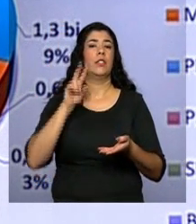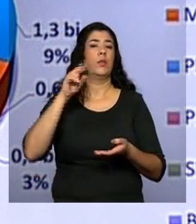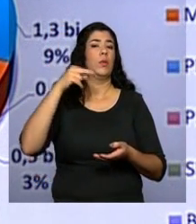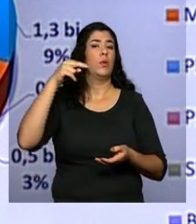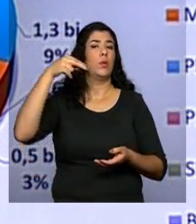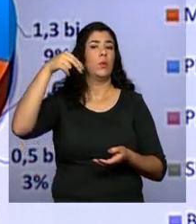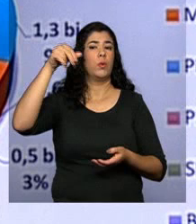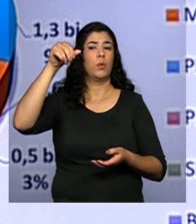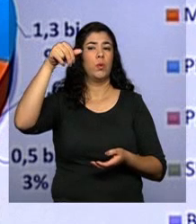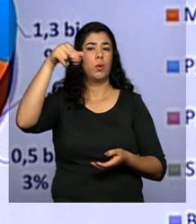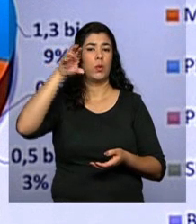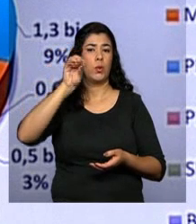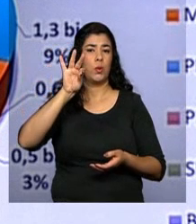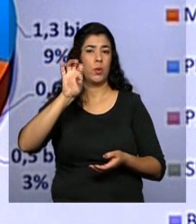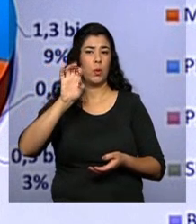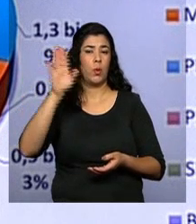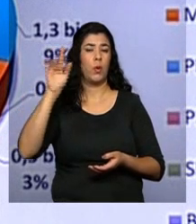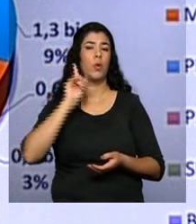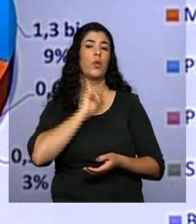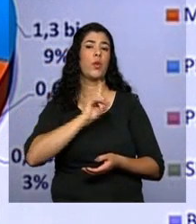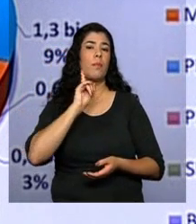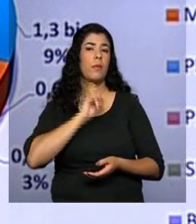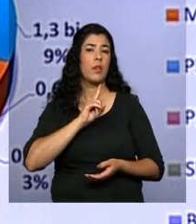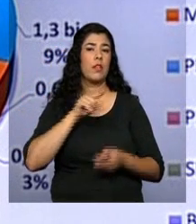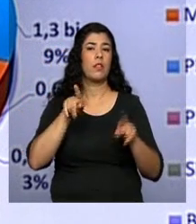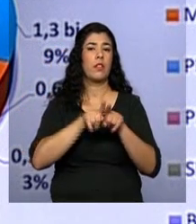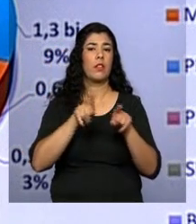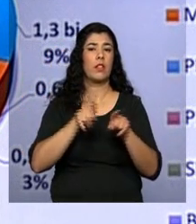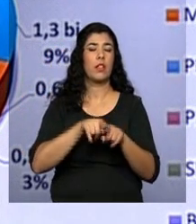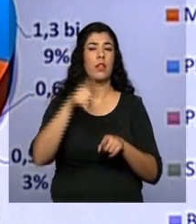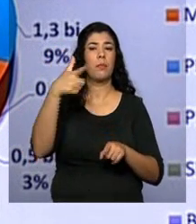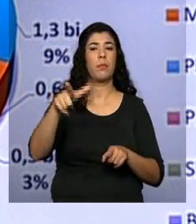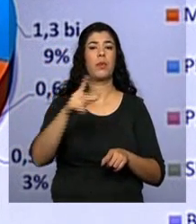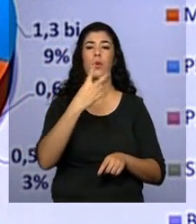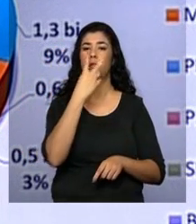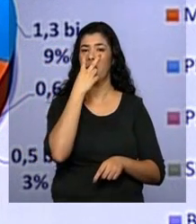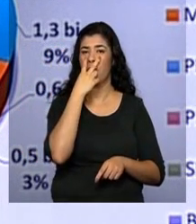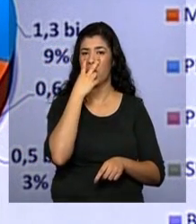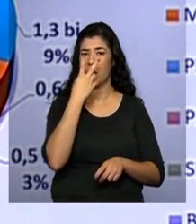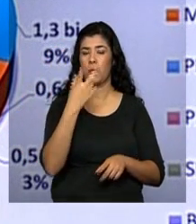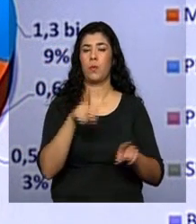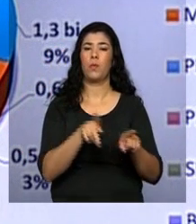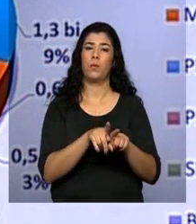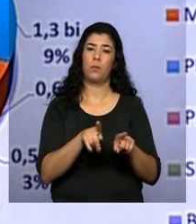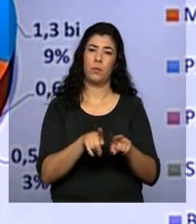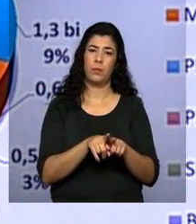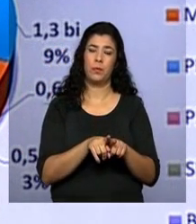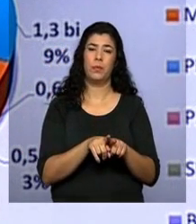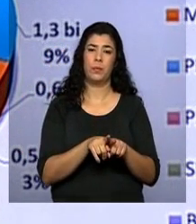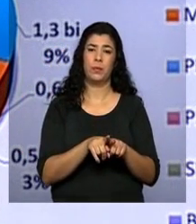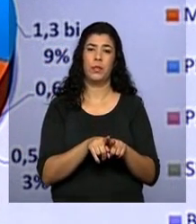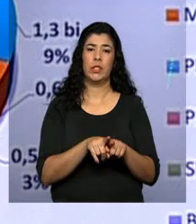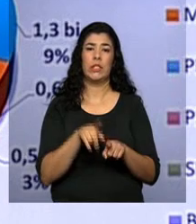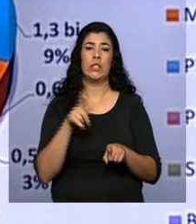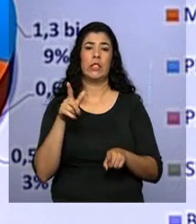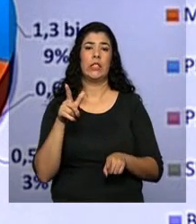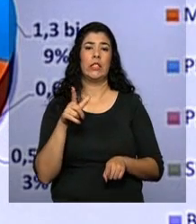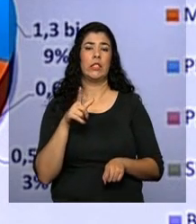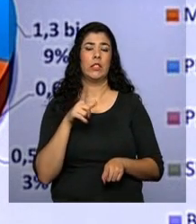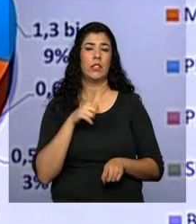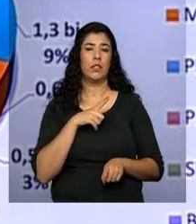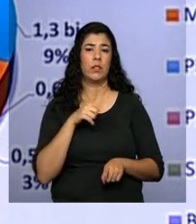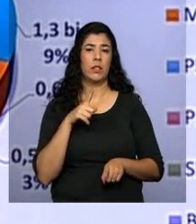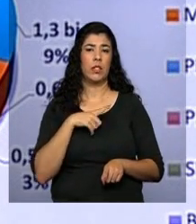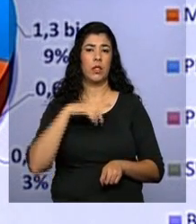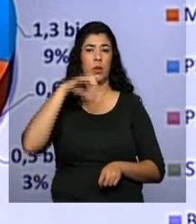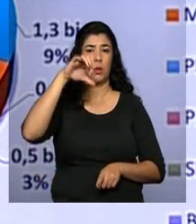Gerais e também a região norte do Espírito Santo então esses dois estados eh a exceção aqui dos